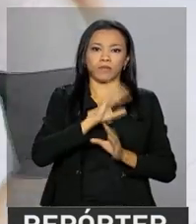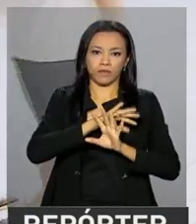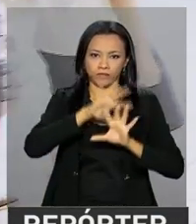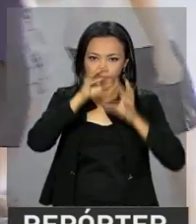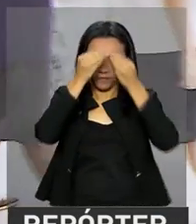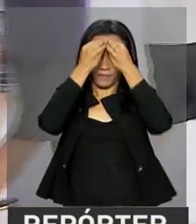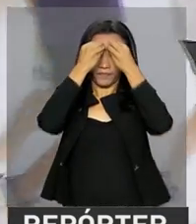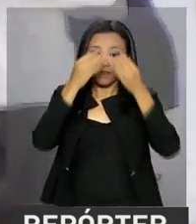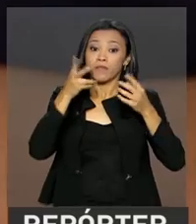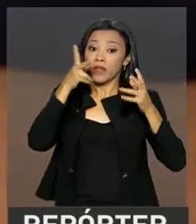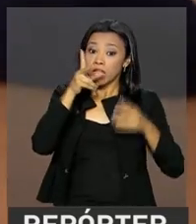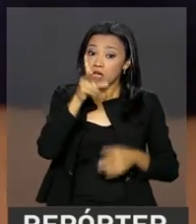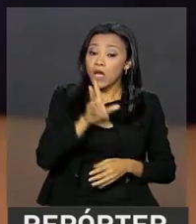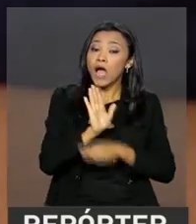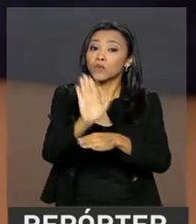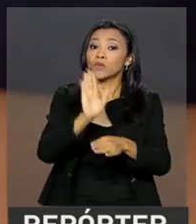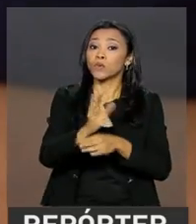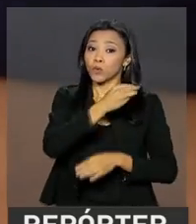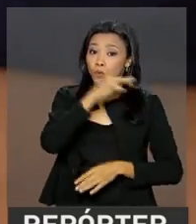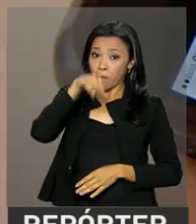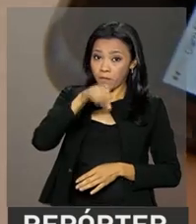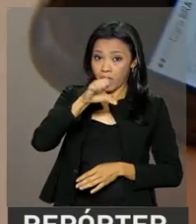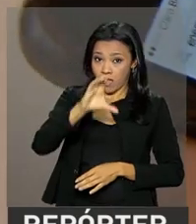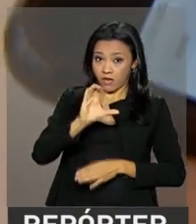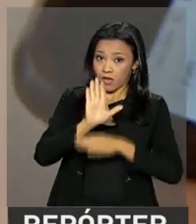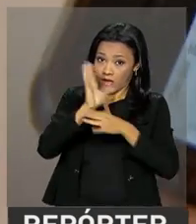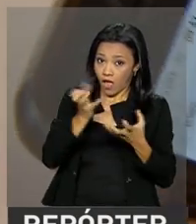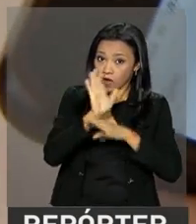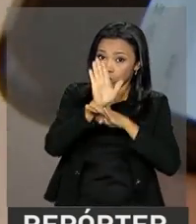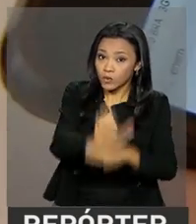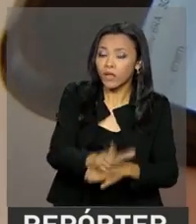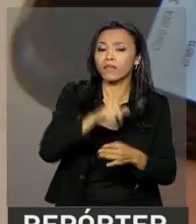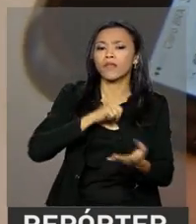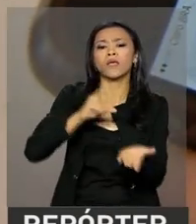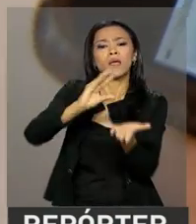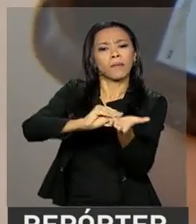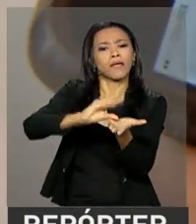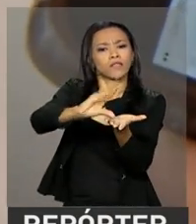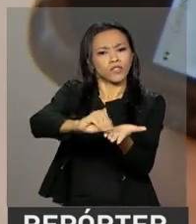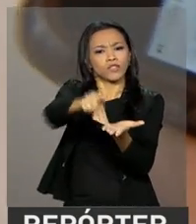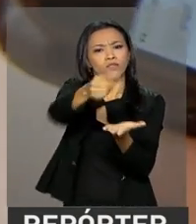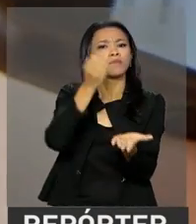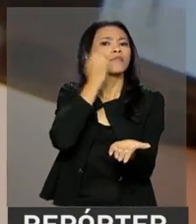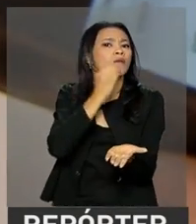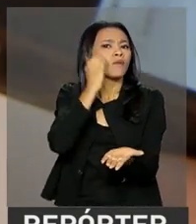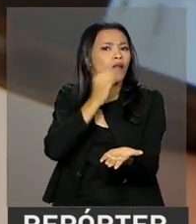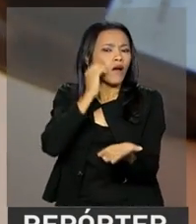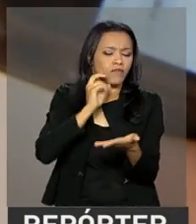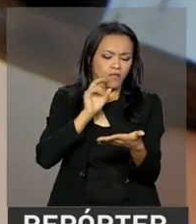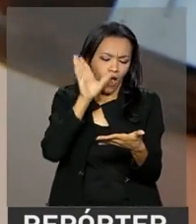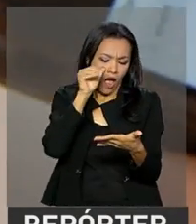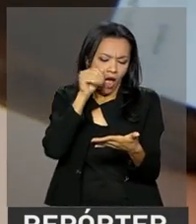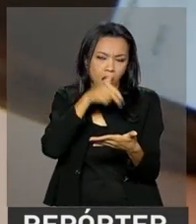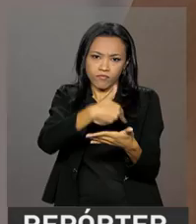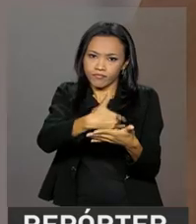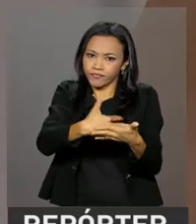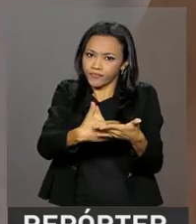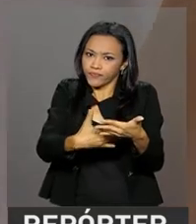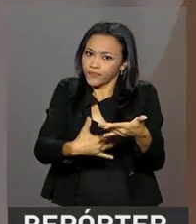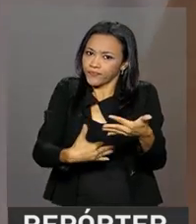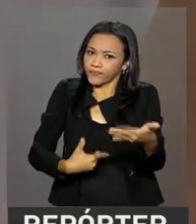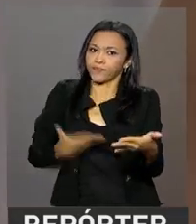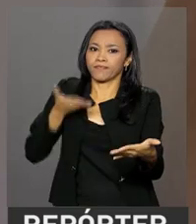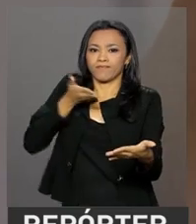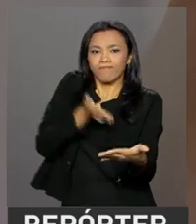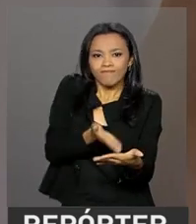candidatos como Henrique o Ministério da Educação disponibiliza um aplicativo que pode ser acessado de celulares e Tablets